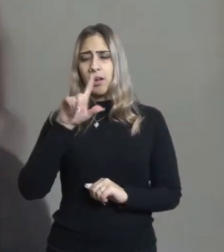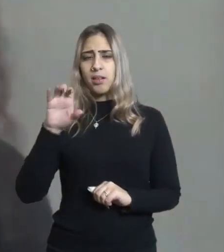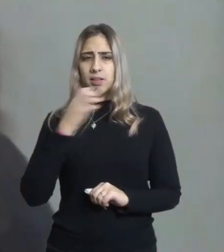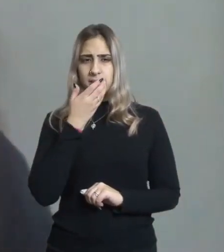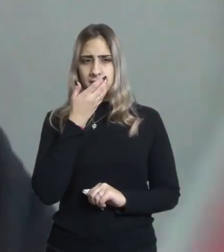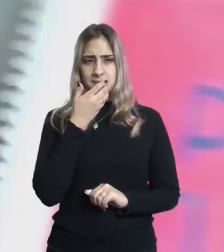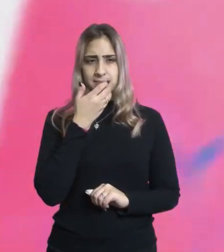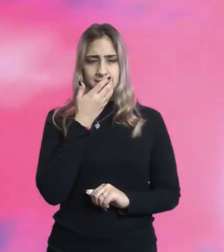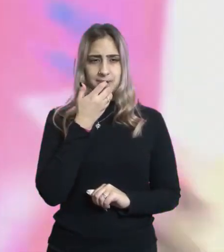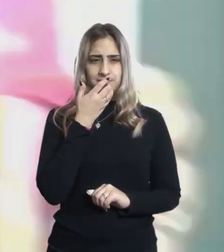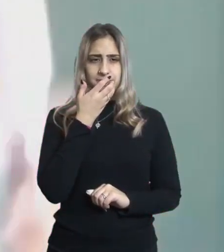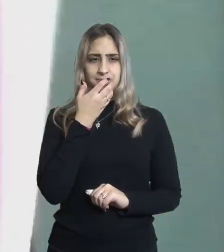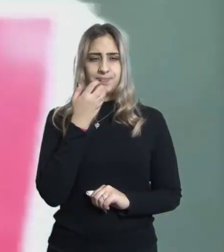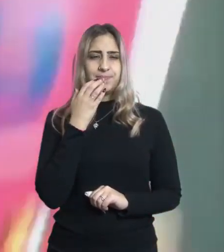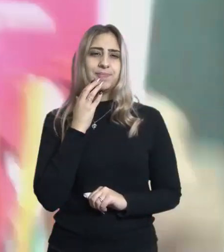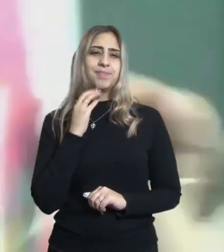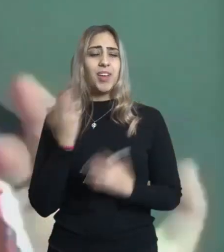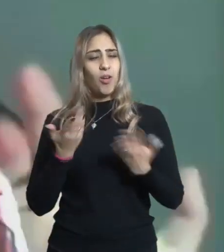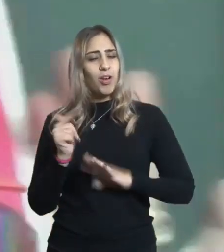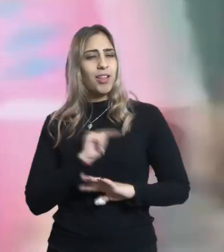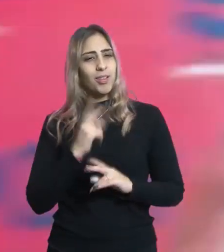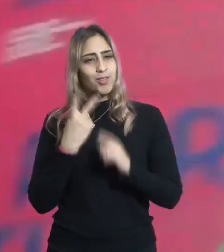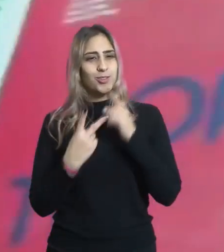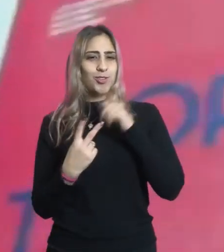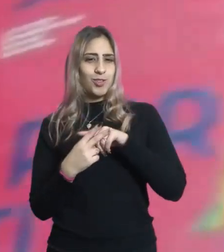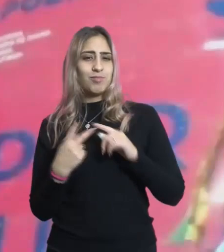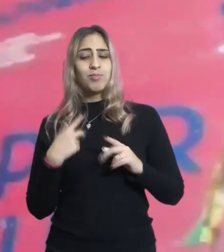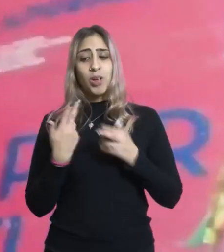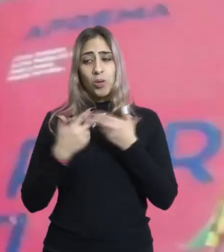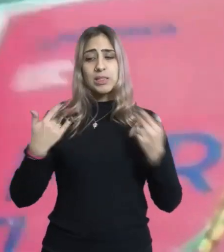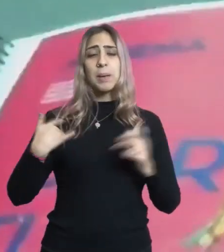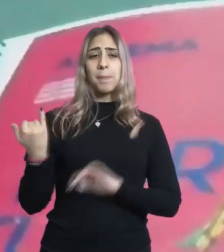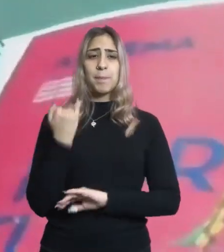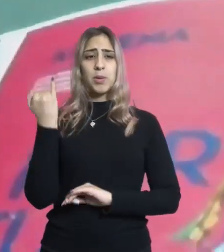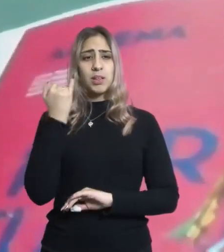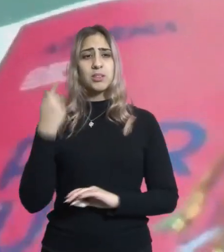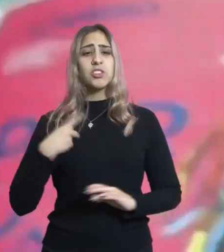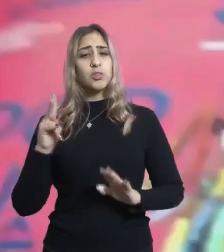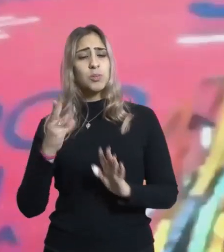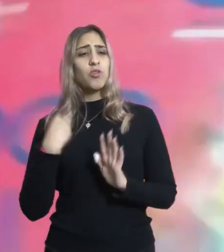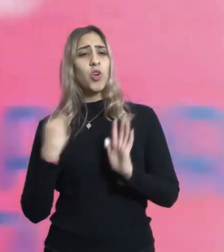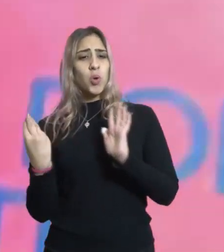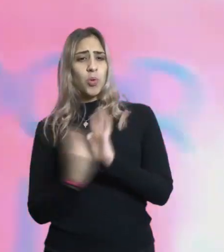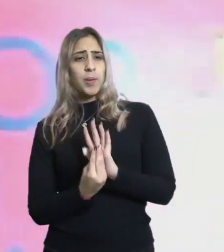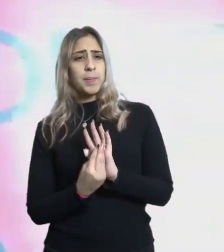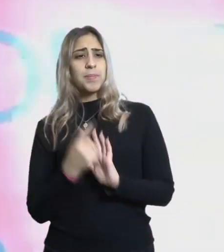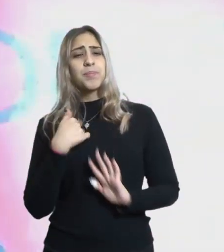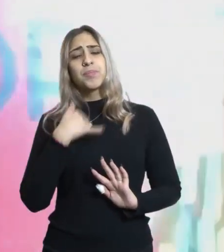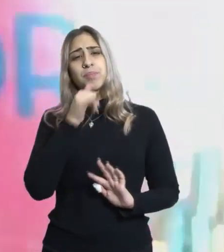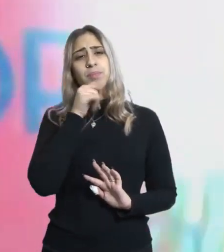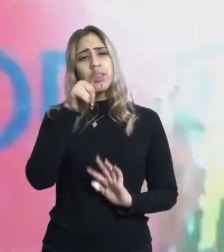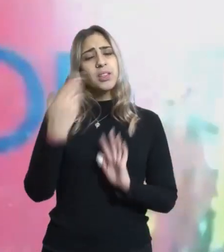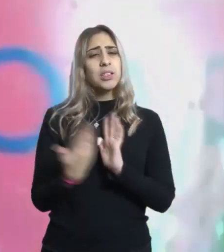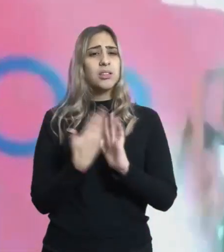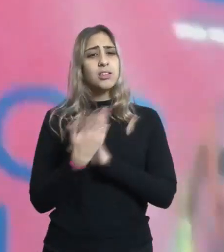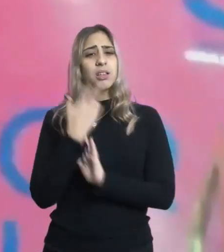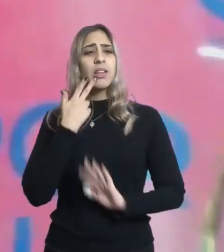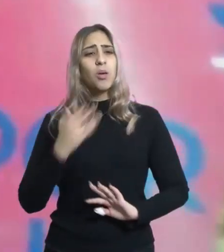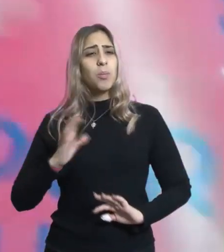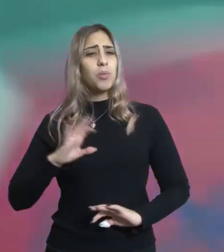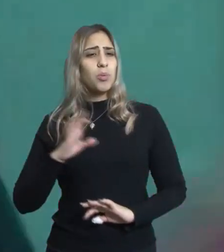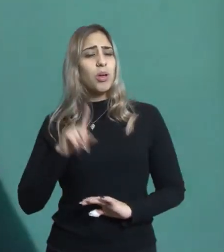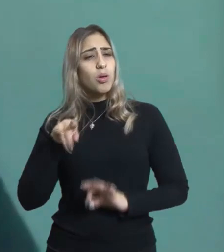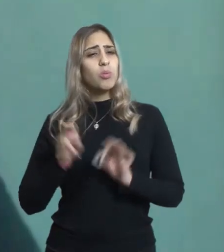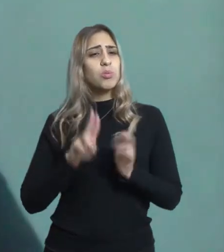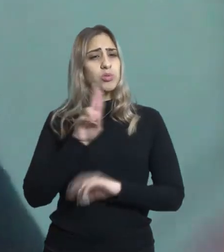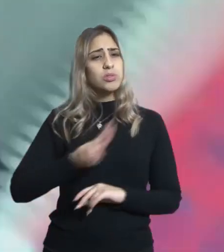livro ampliado, ou nós tínhamos o livro em braille. Uma questão importante que eu vou colocar, que, por exemplo, esse livro de língua portuguesa que é